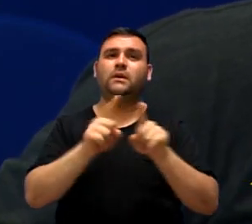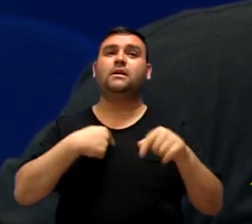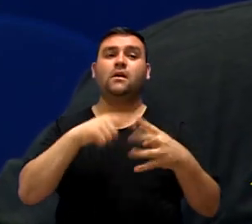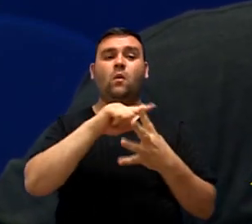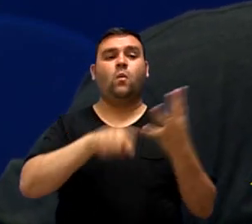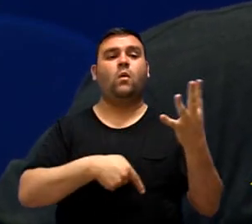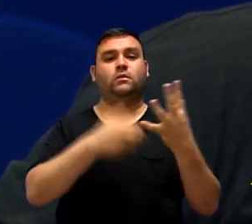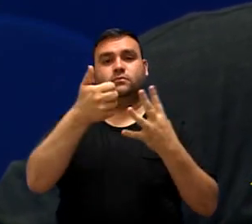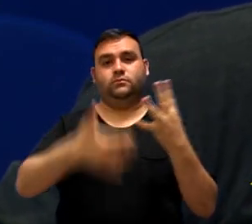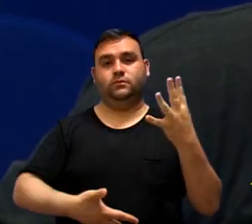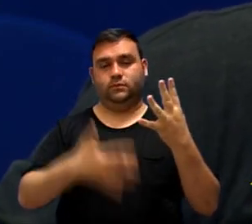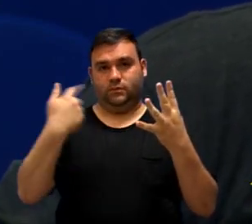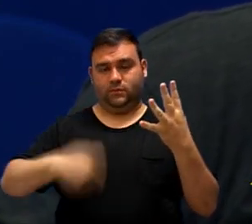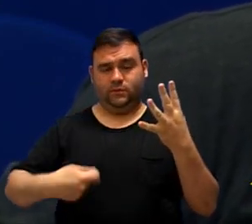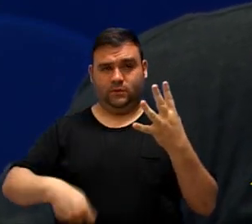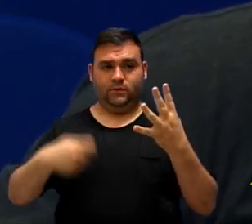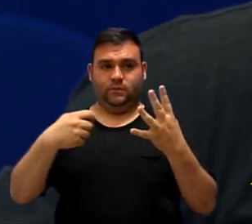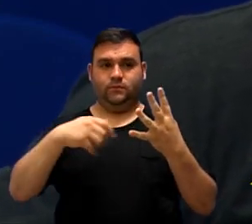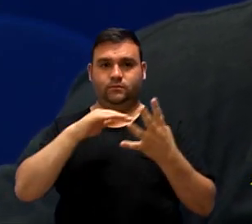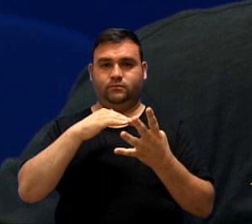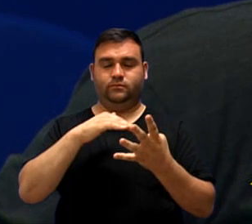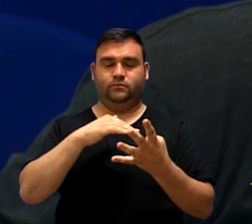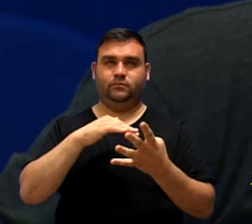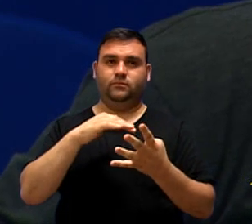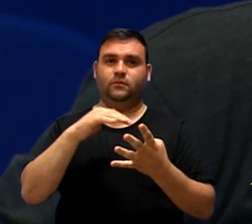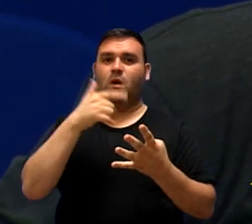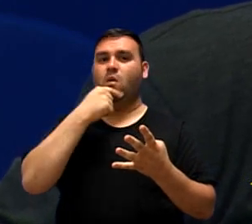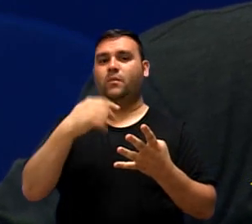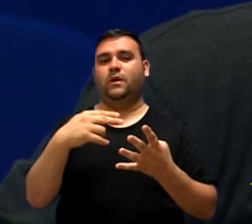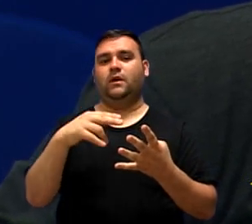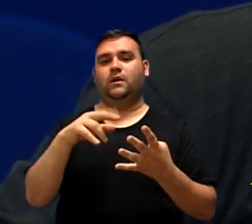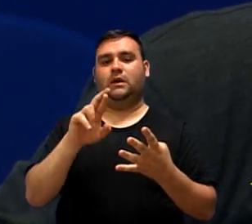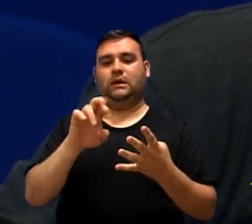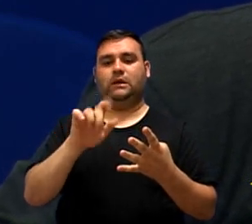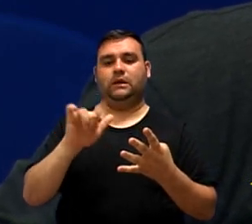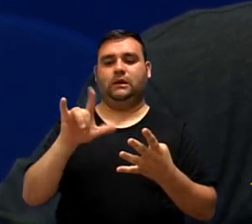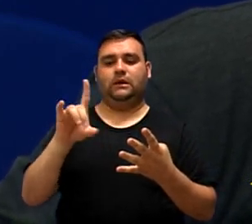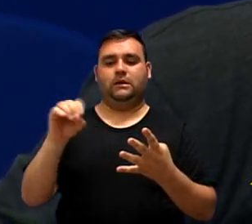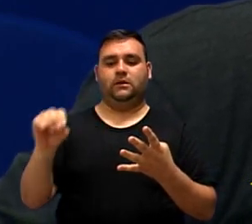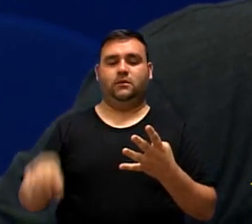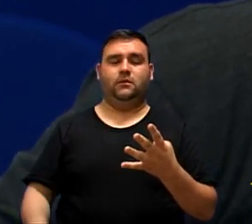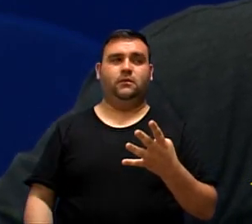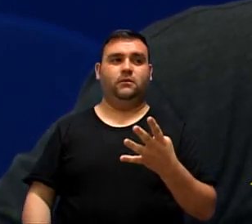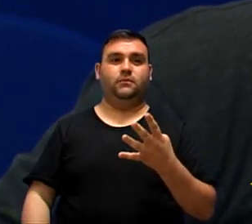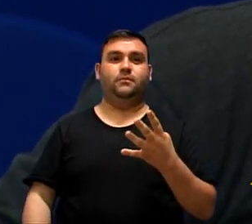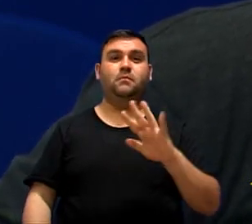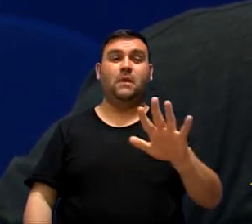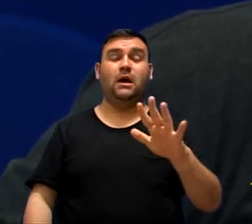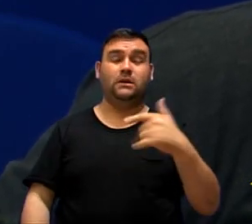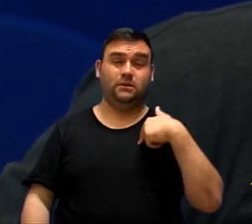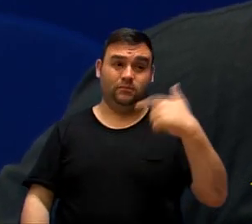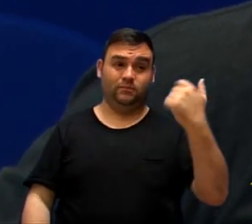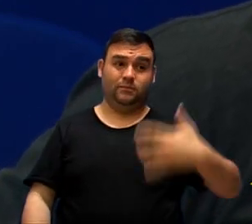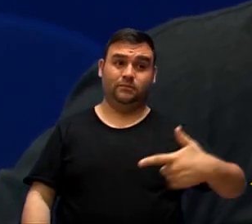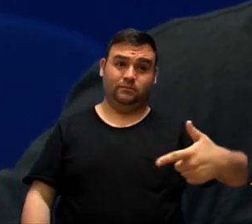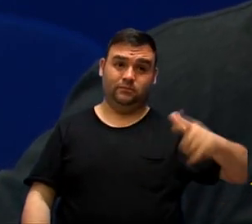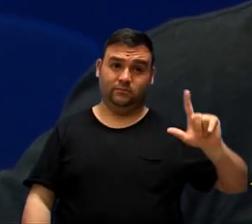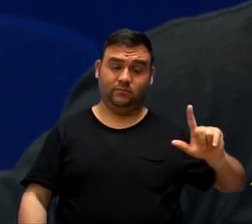quatro observações para fazer ao secretário Marcelo Regalado. Mas antes dizer de